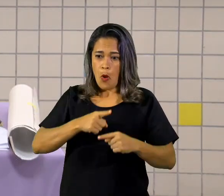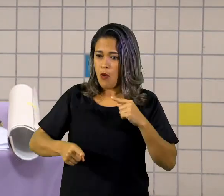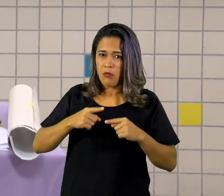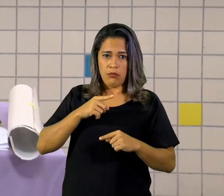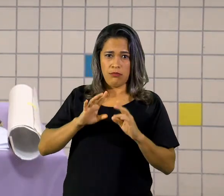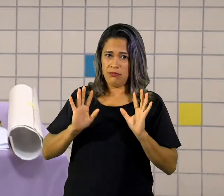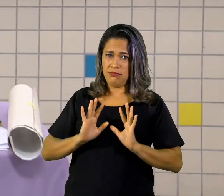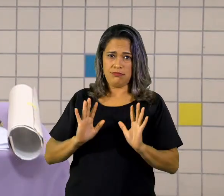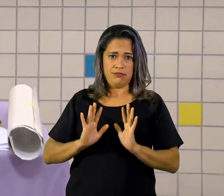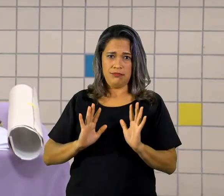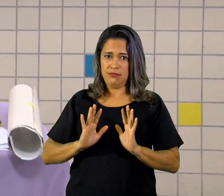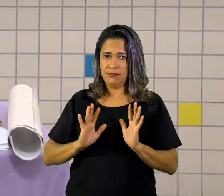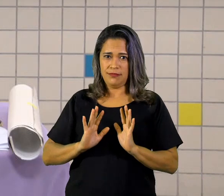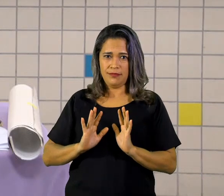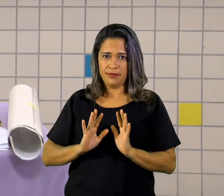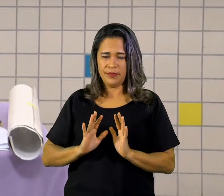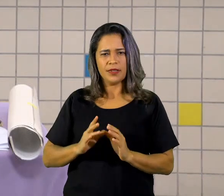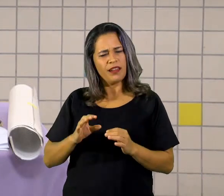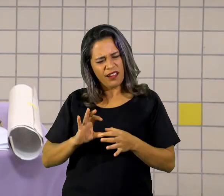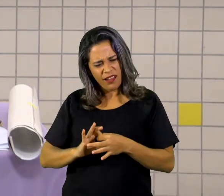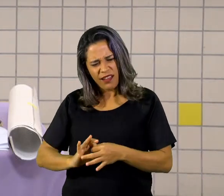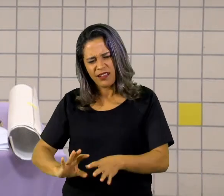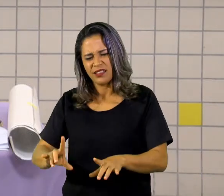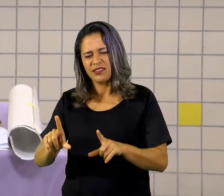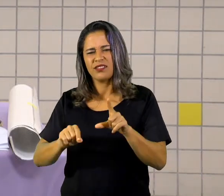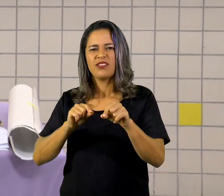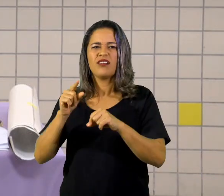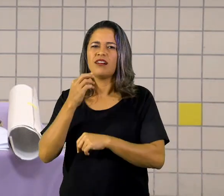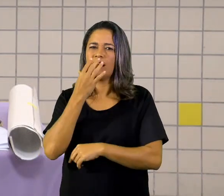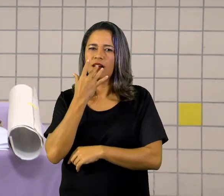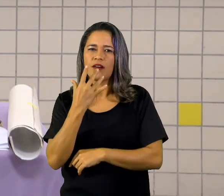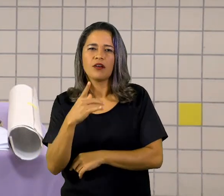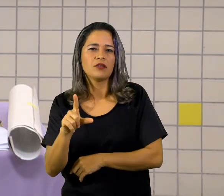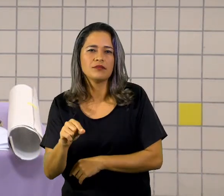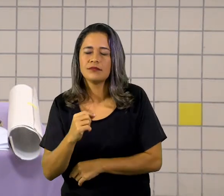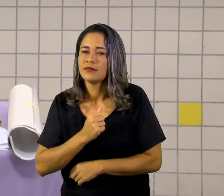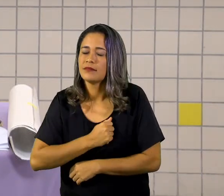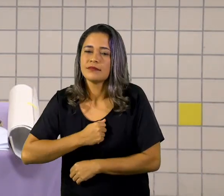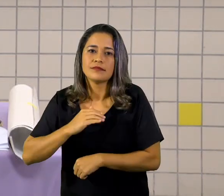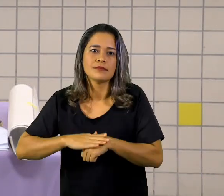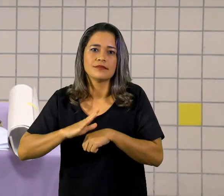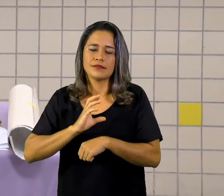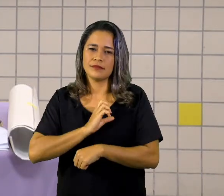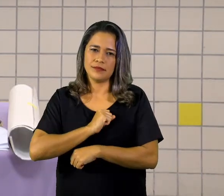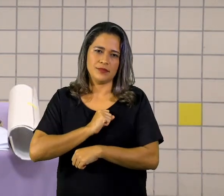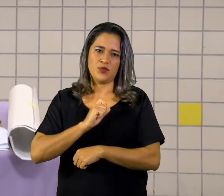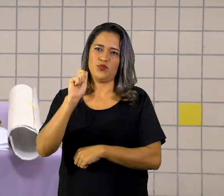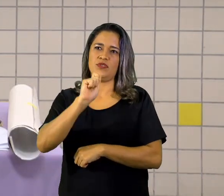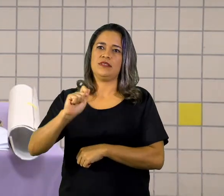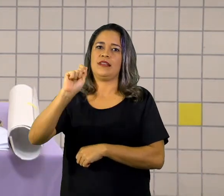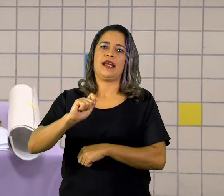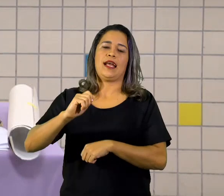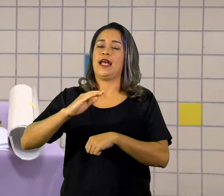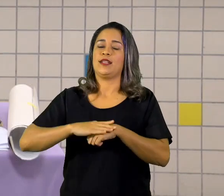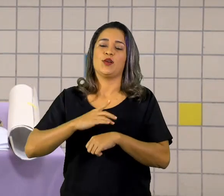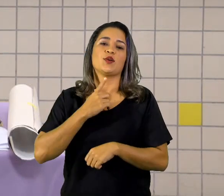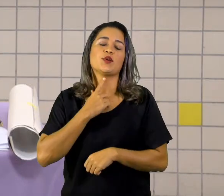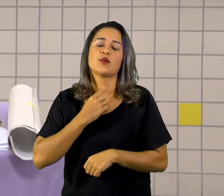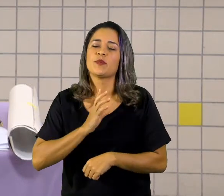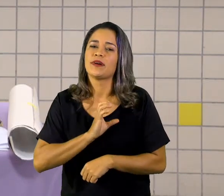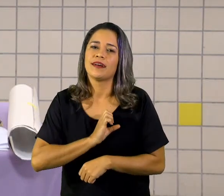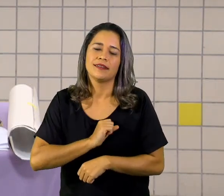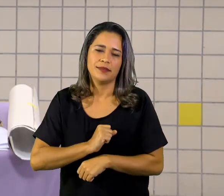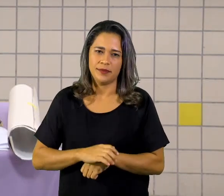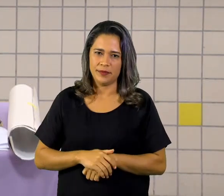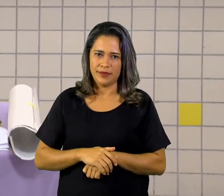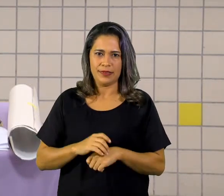criança. Deixa ela escolher a cor preferida, deixa ela escolher o riscador preferido. Se tiver